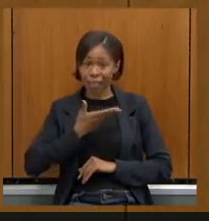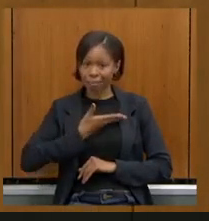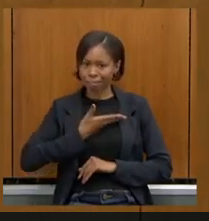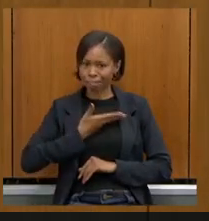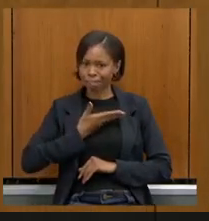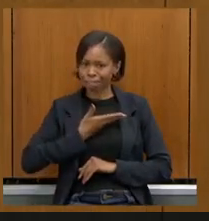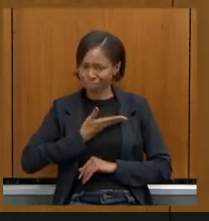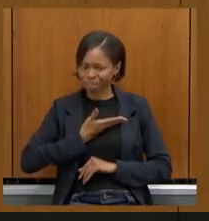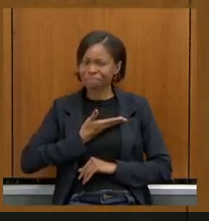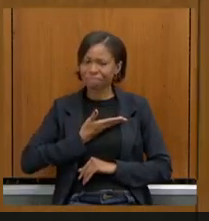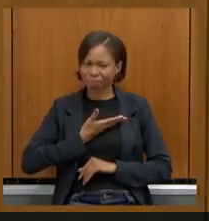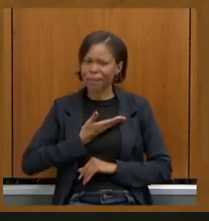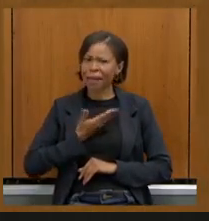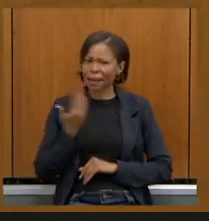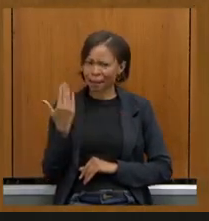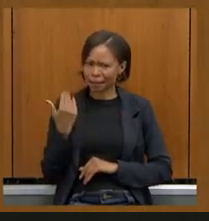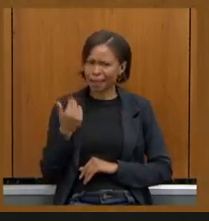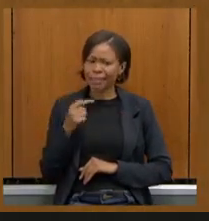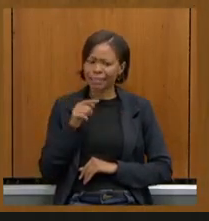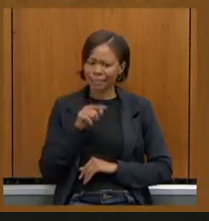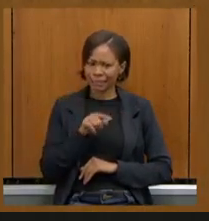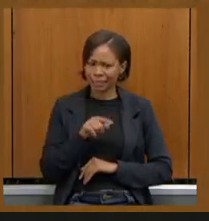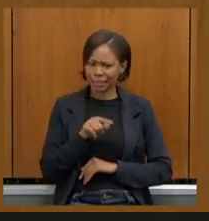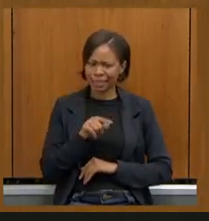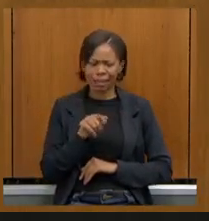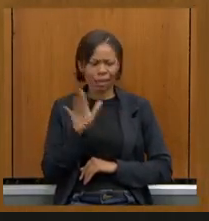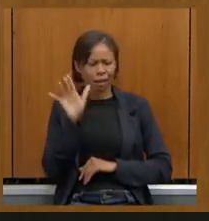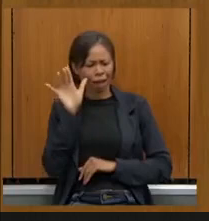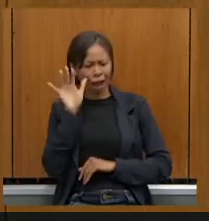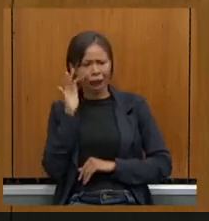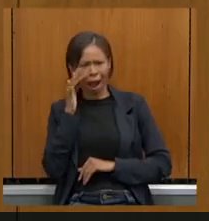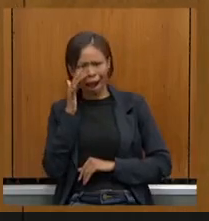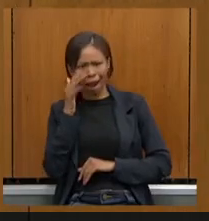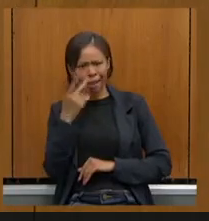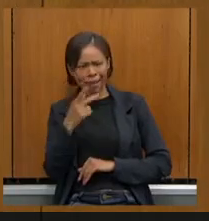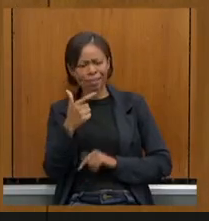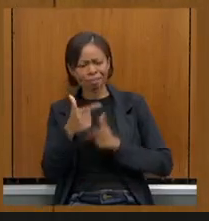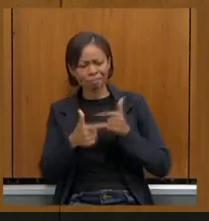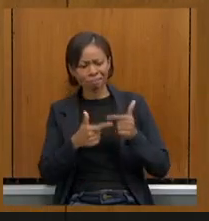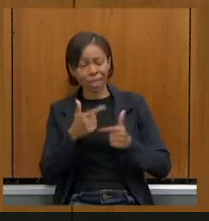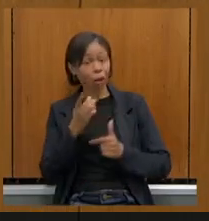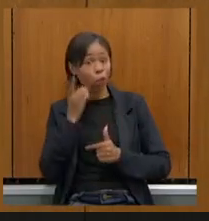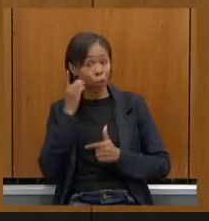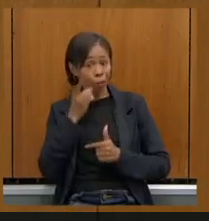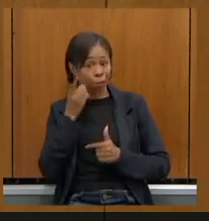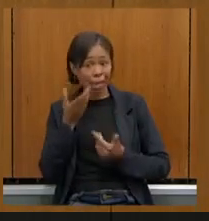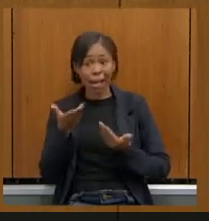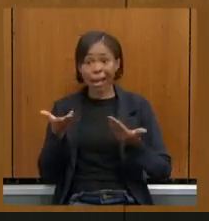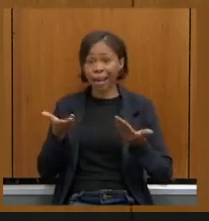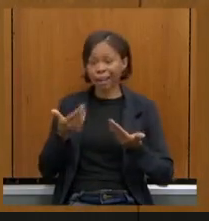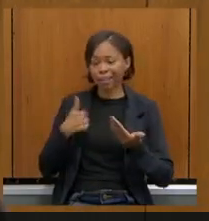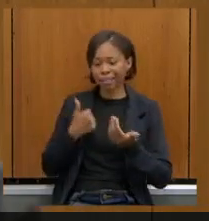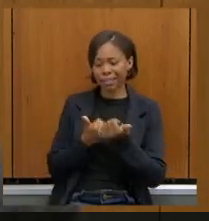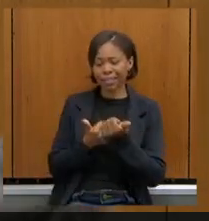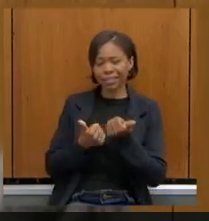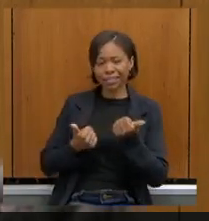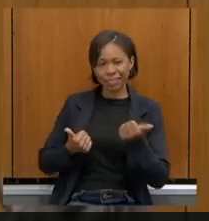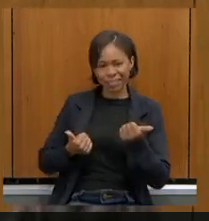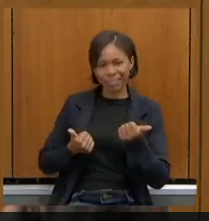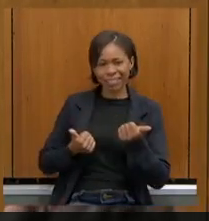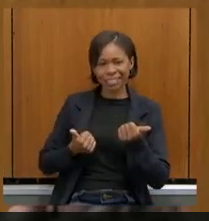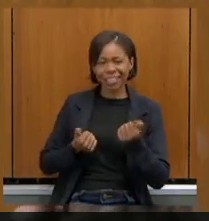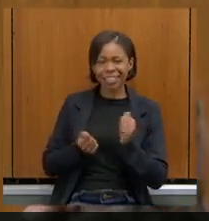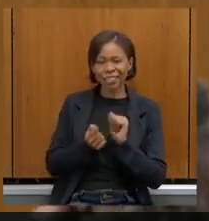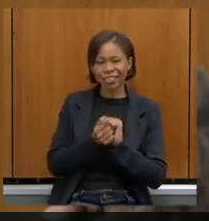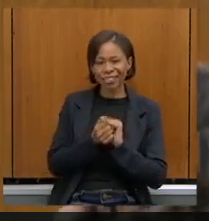chegar na casa, já admirava o trabalho dele como deputado, não é, Bosco? E agora aqui, vice-presidente ao seu lado, a gente fica ainda